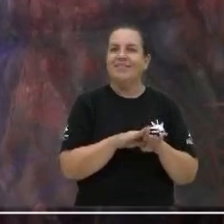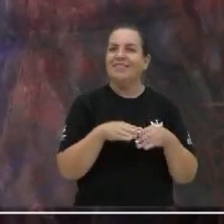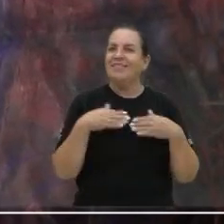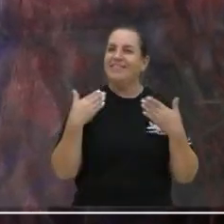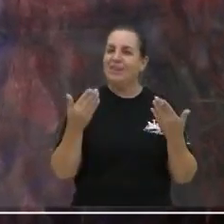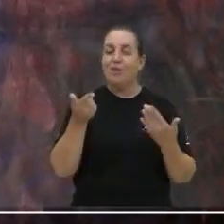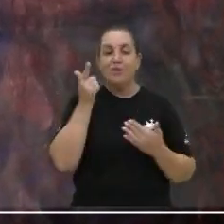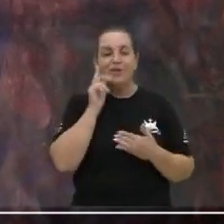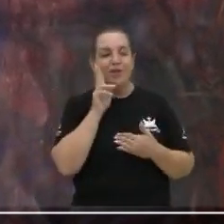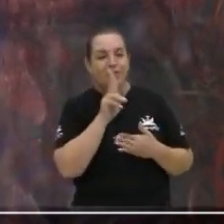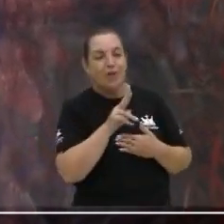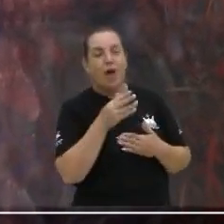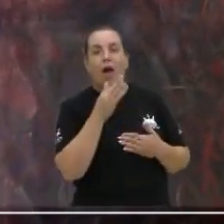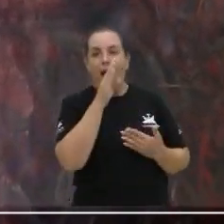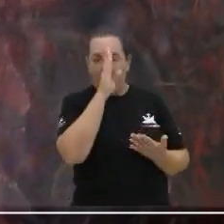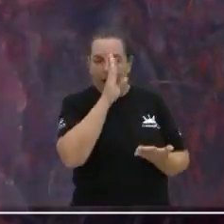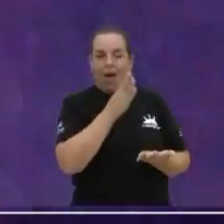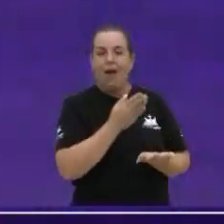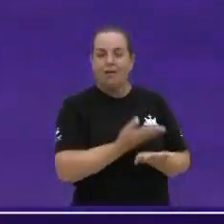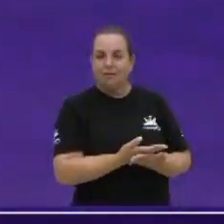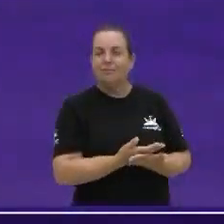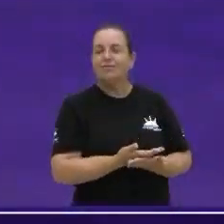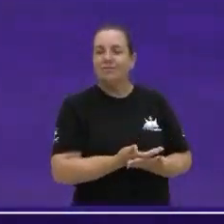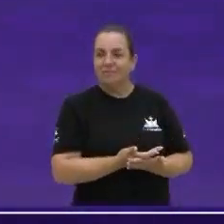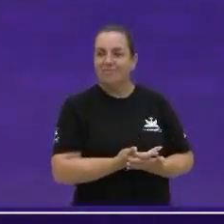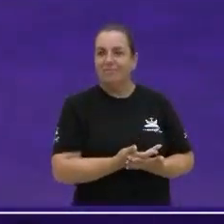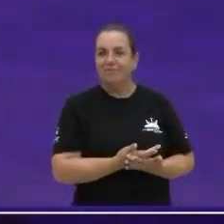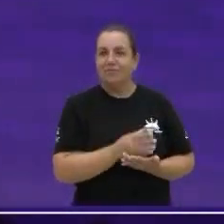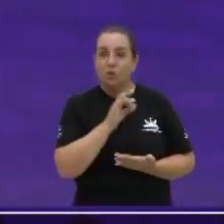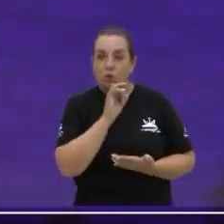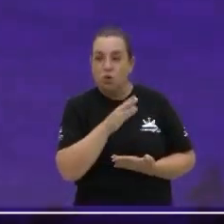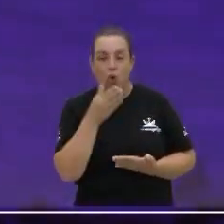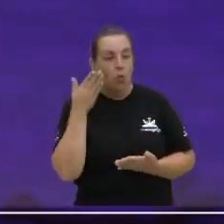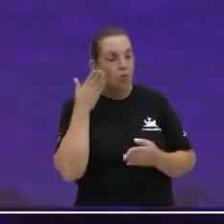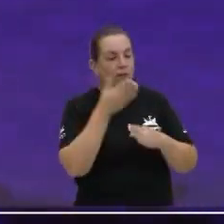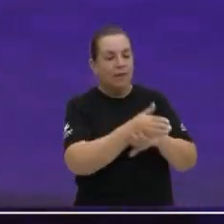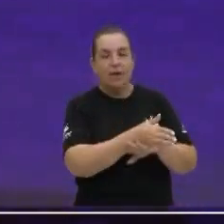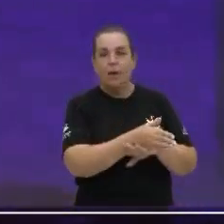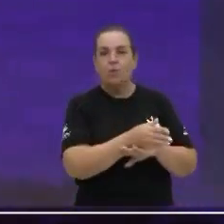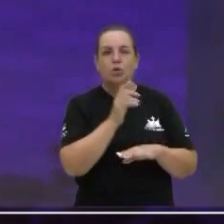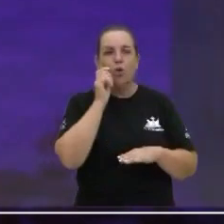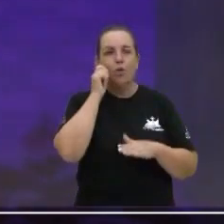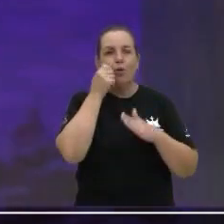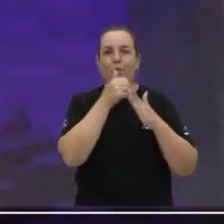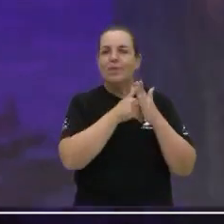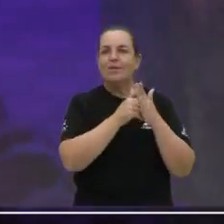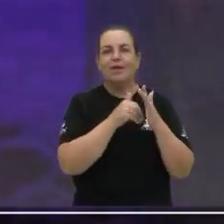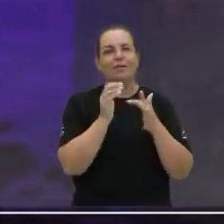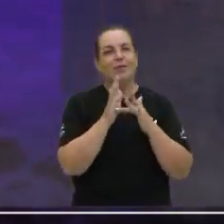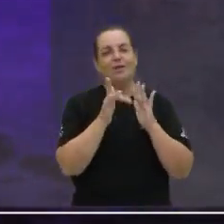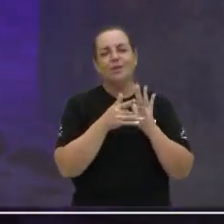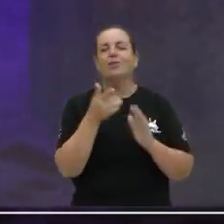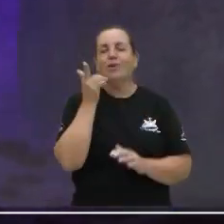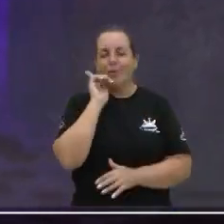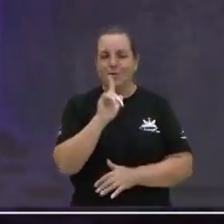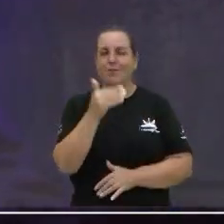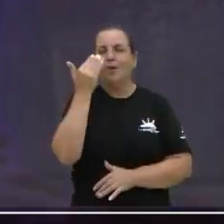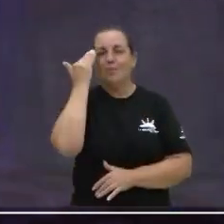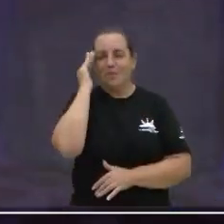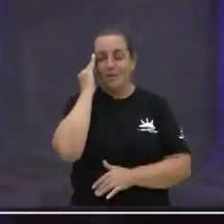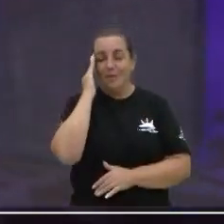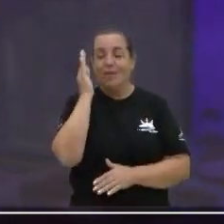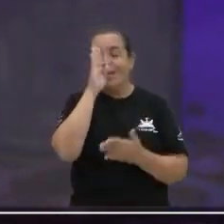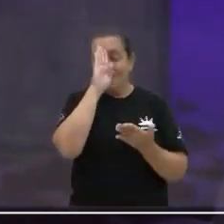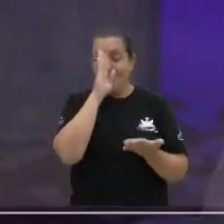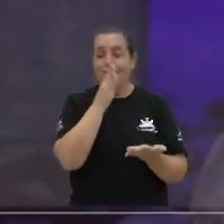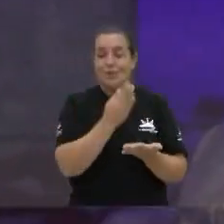então viu e acreditou. Só quando entramos no mistério do Cristo, quando